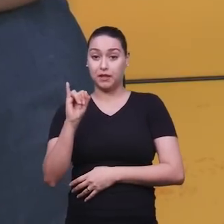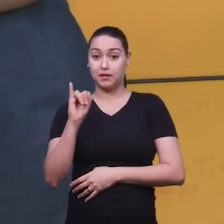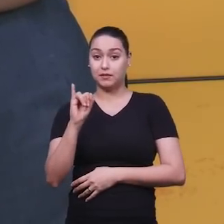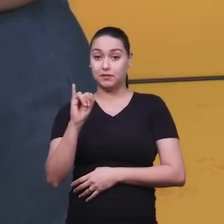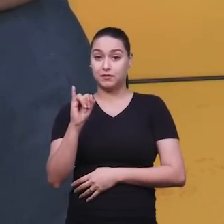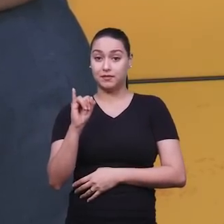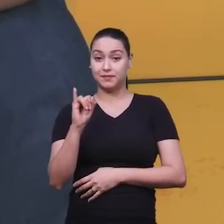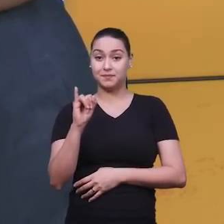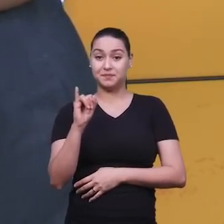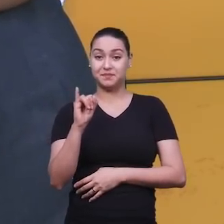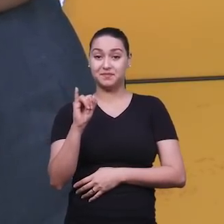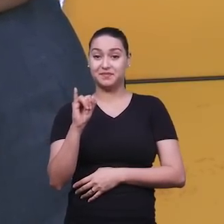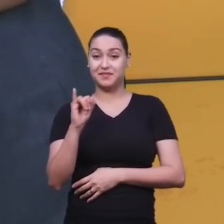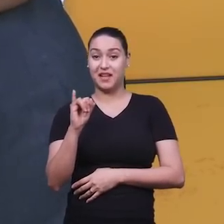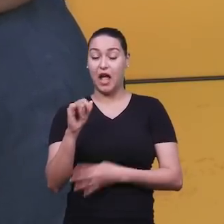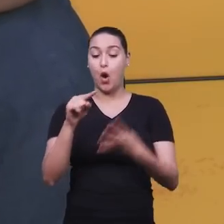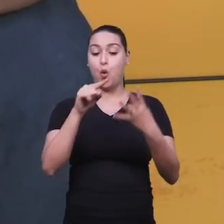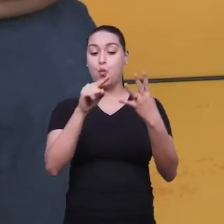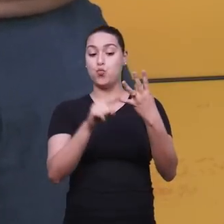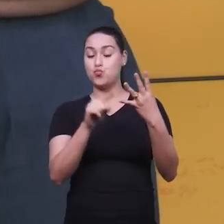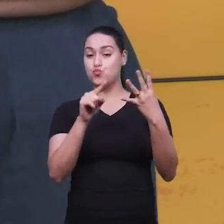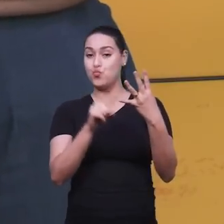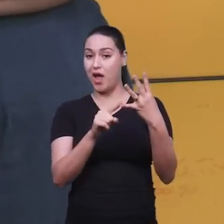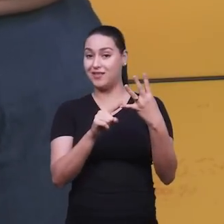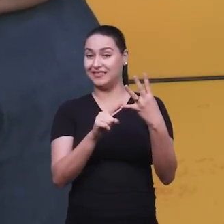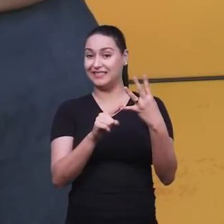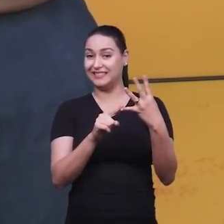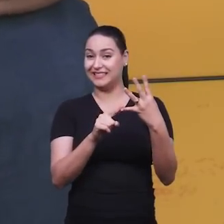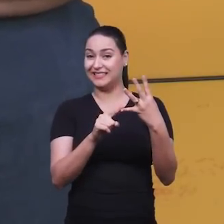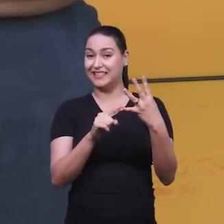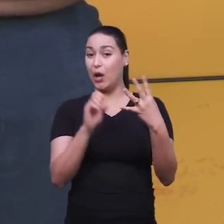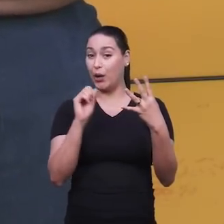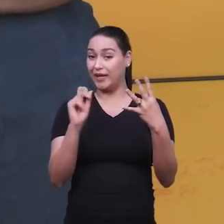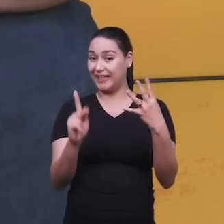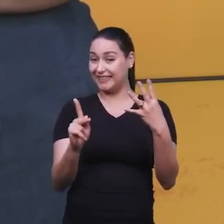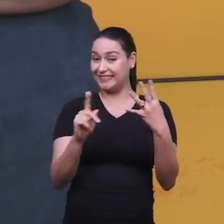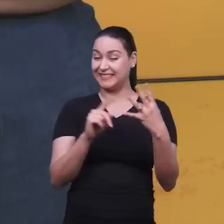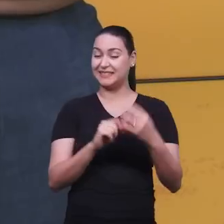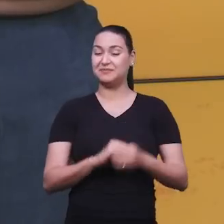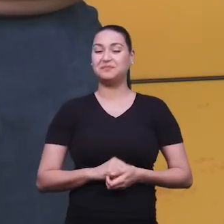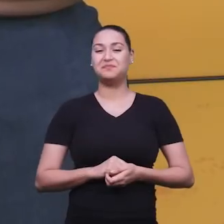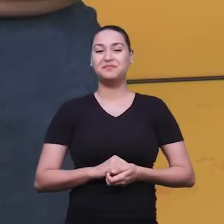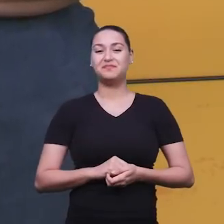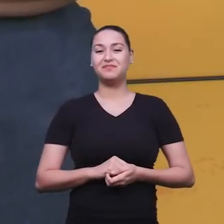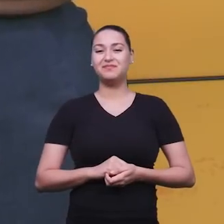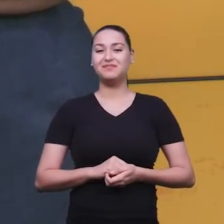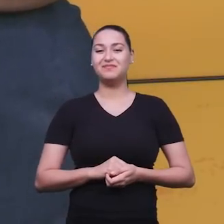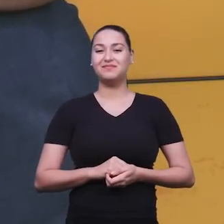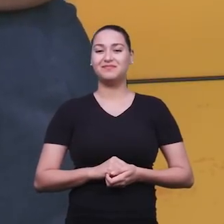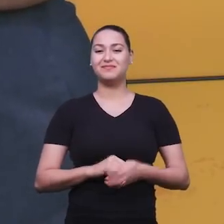aqui, corresponde ao 4º tempo, porque é uma anacruza.